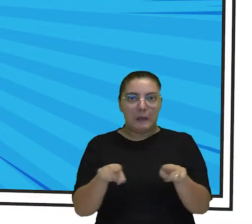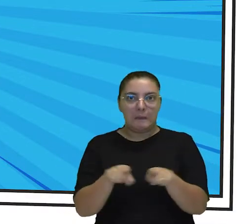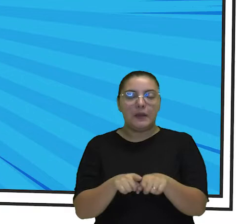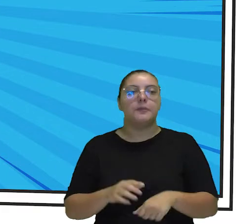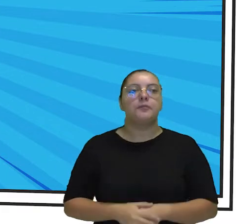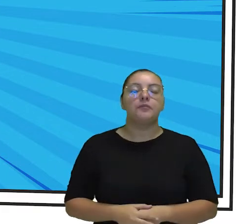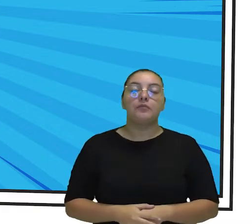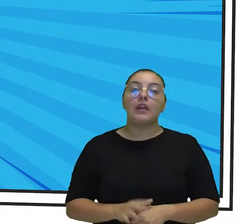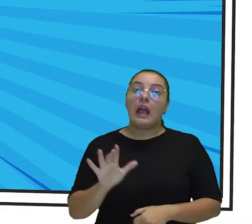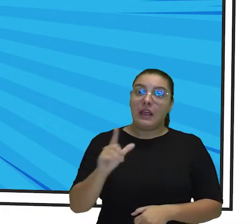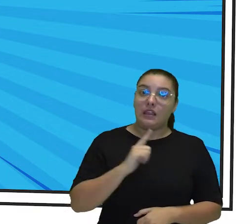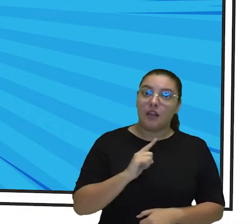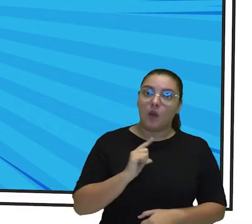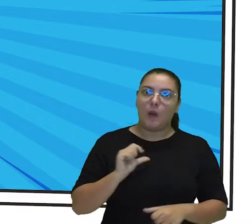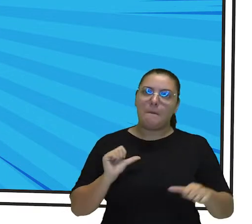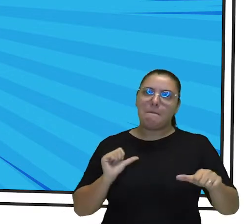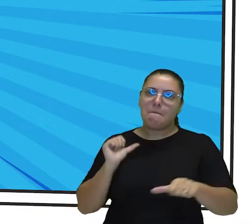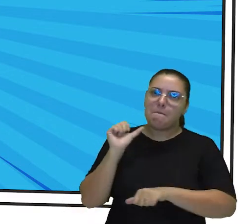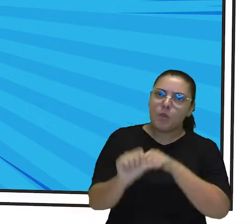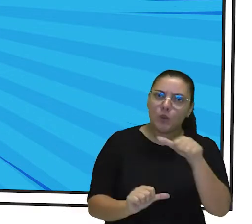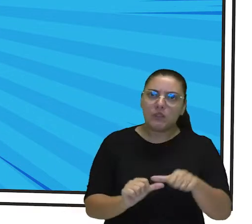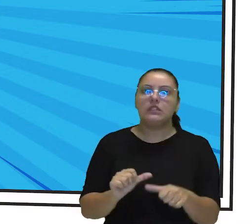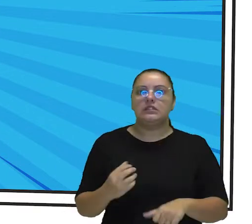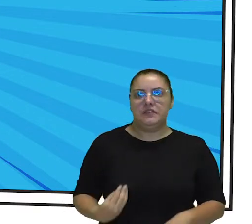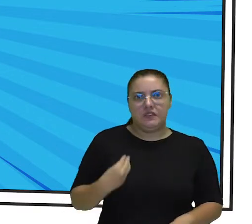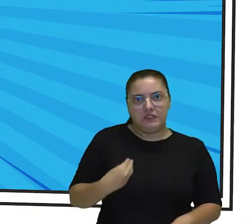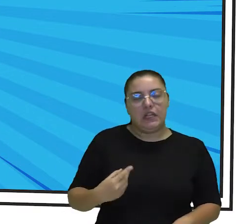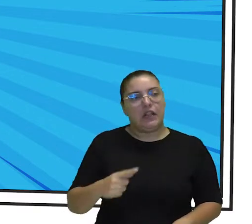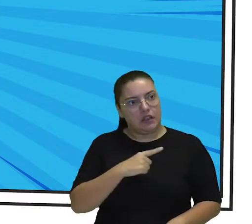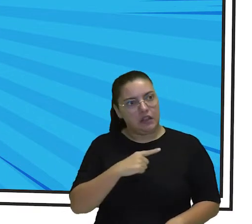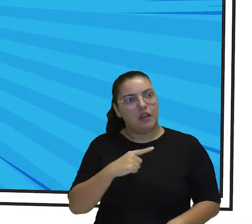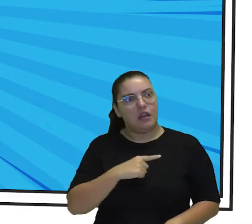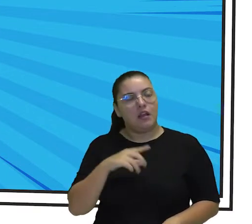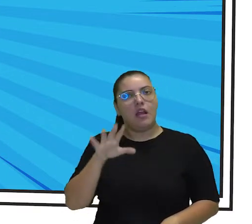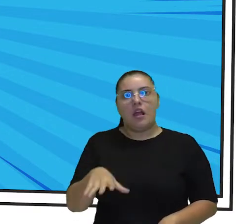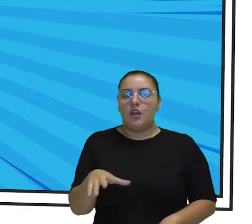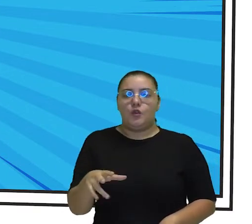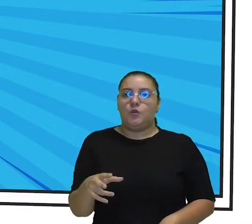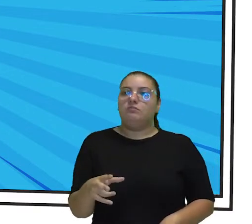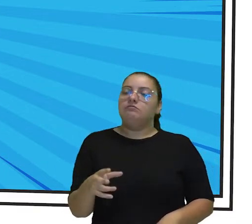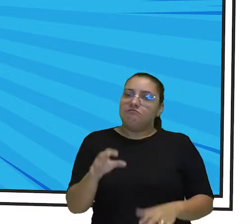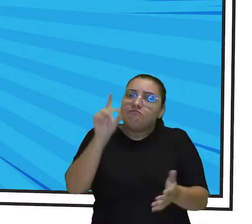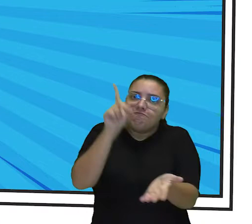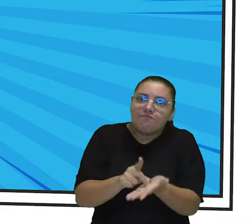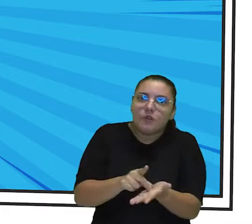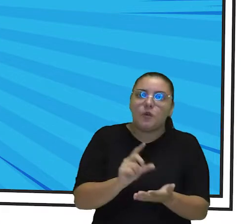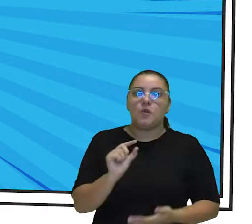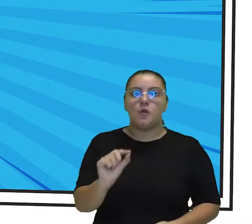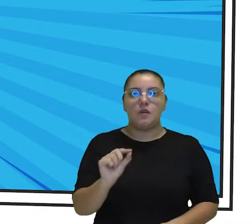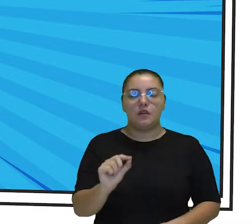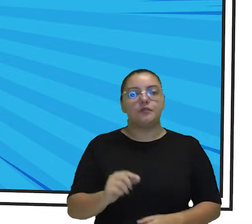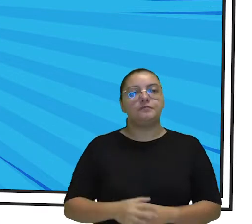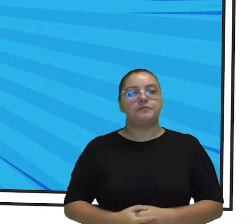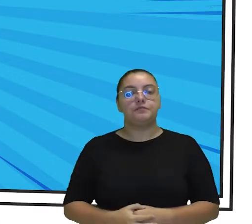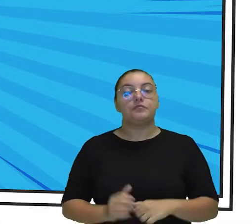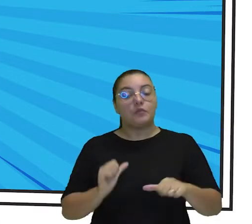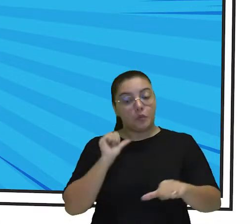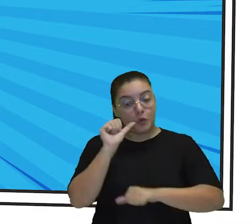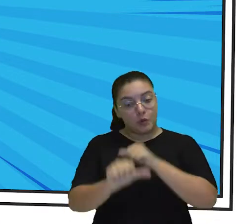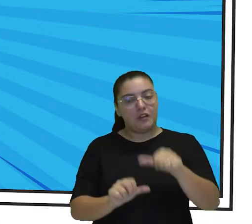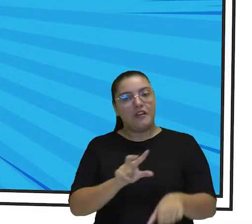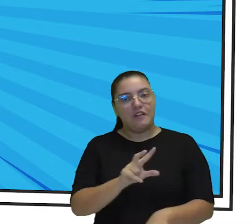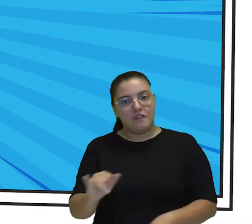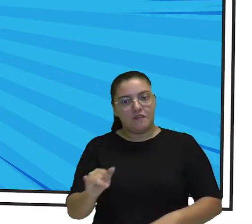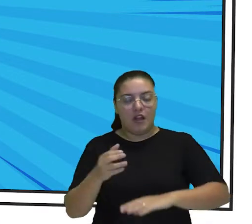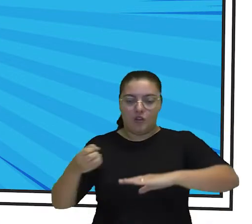grande mudança que chega a existir, e isso é indiscutível, que esta é a mudança que vai fazer a